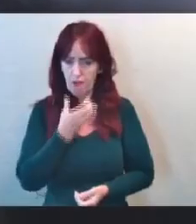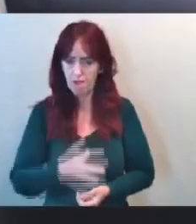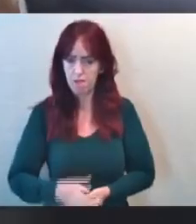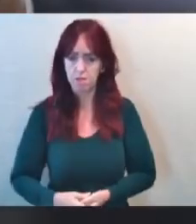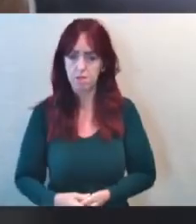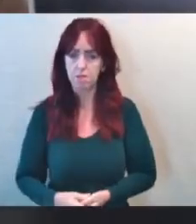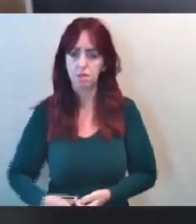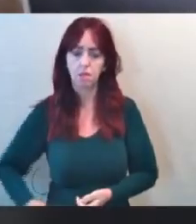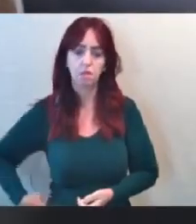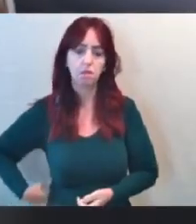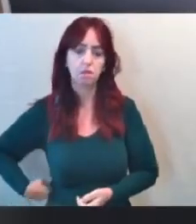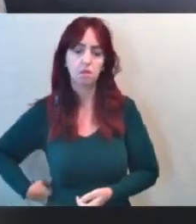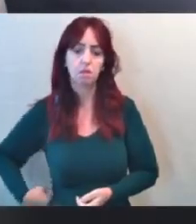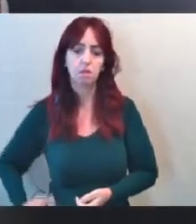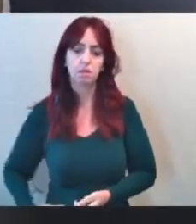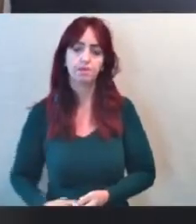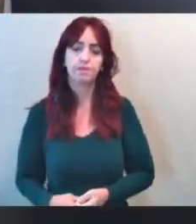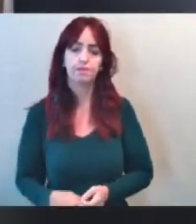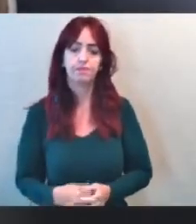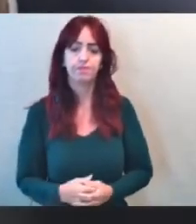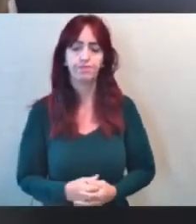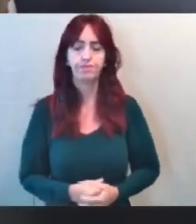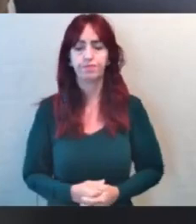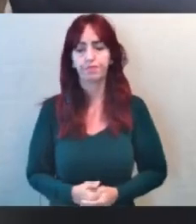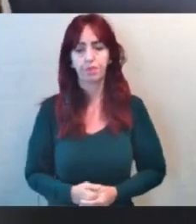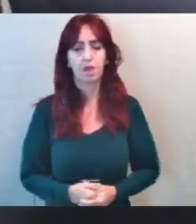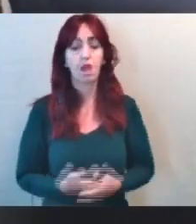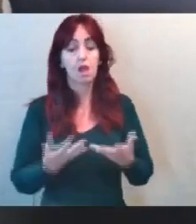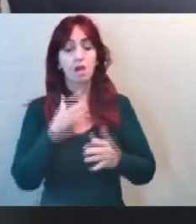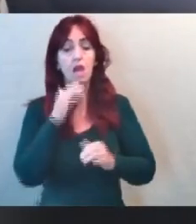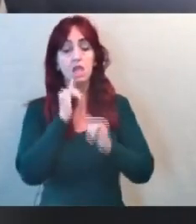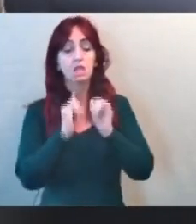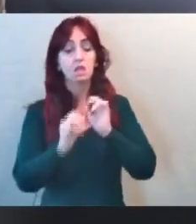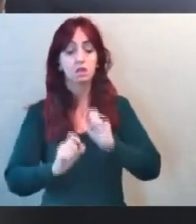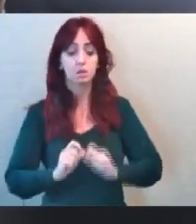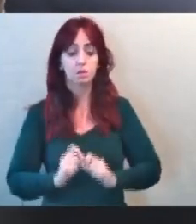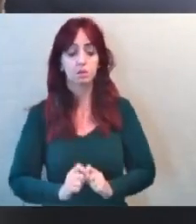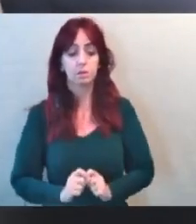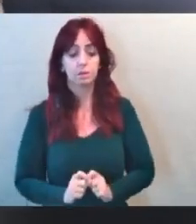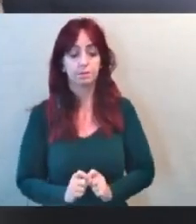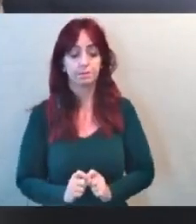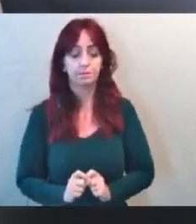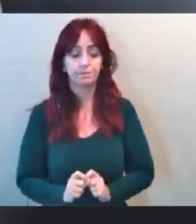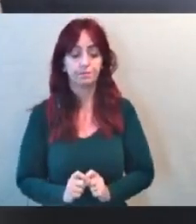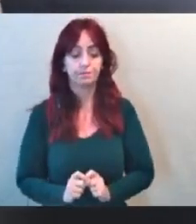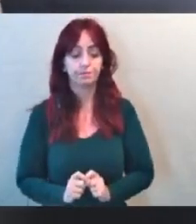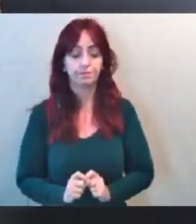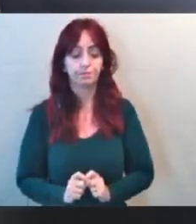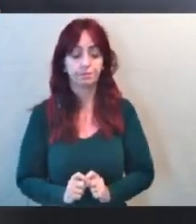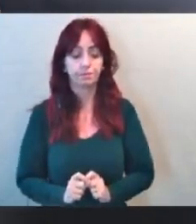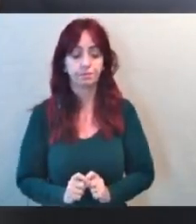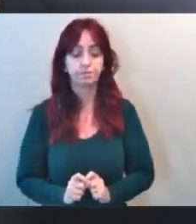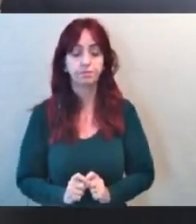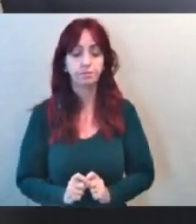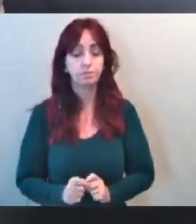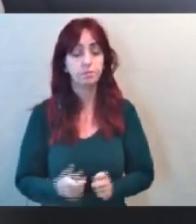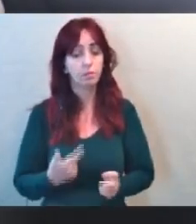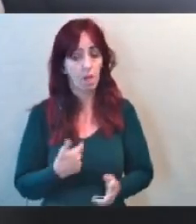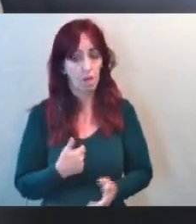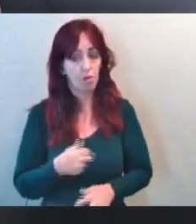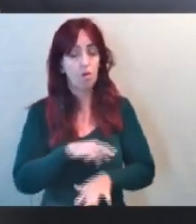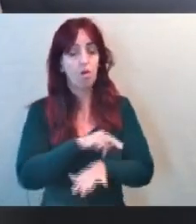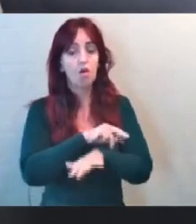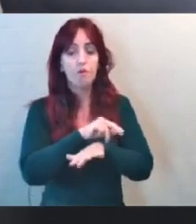Eu gostaria, vereadora. Obrigado pela oportunidade. Eu quero dizer para a senhora que eu fui